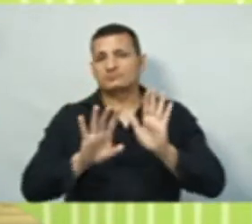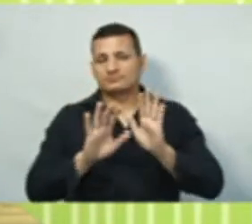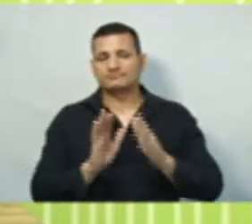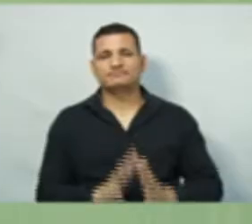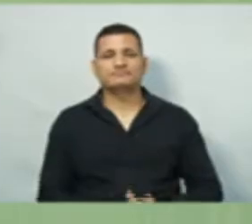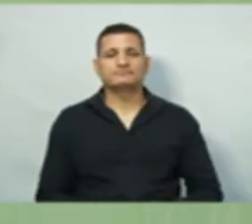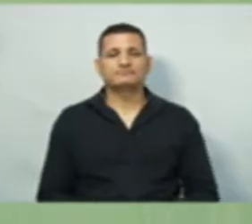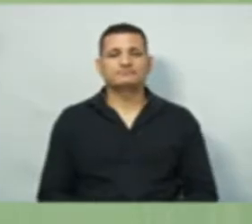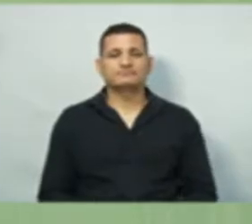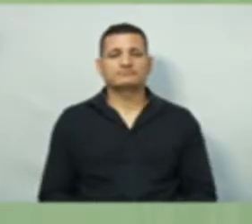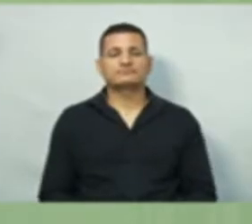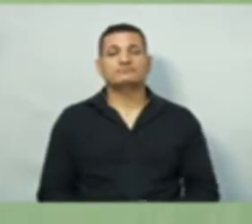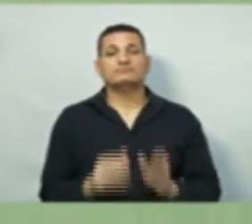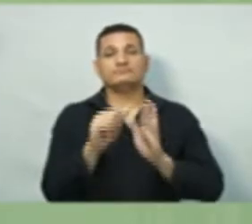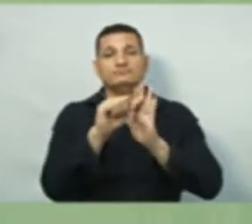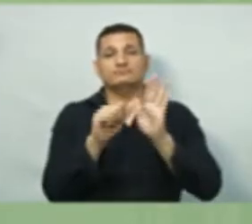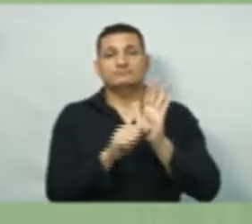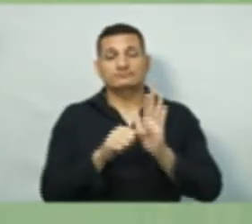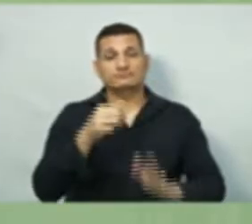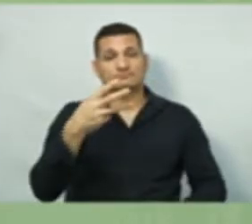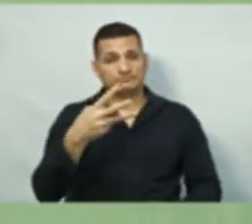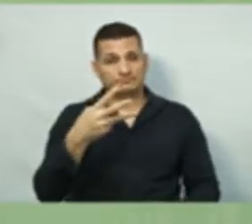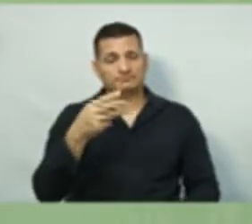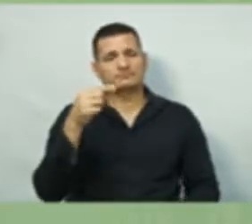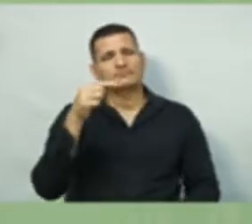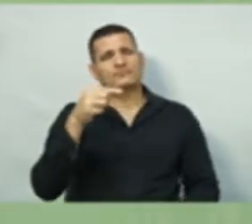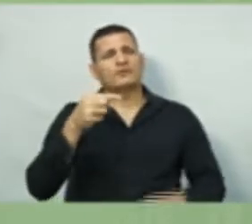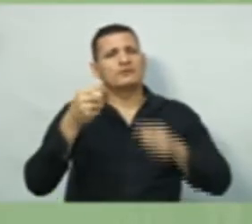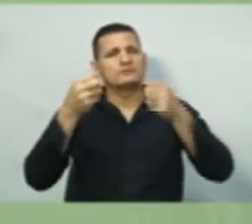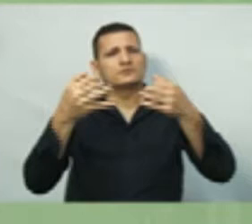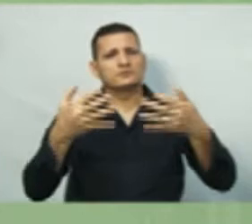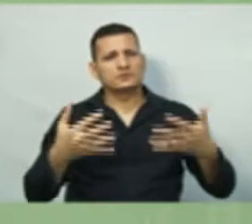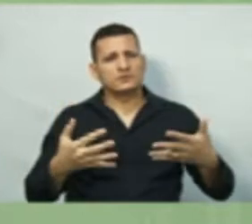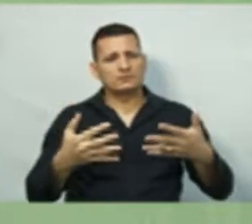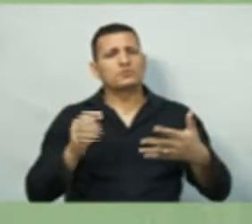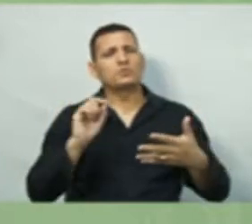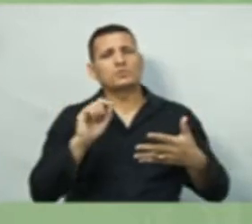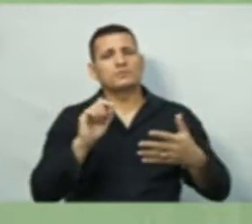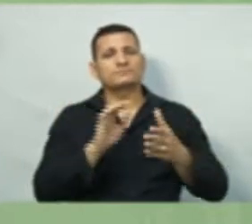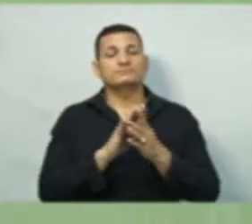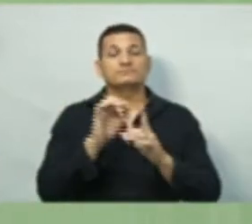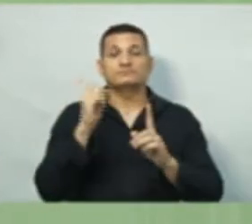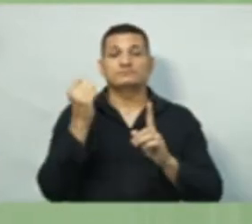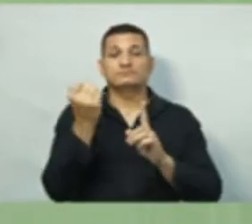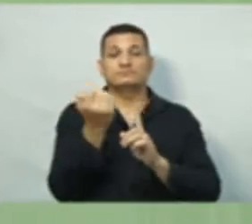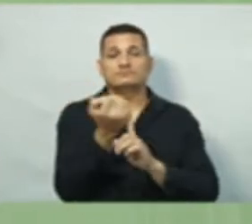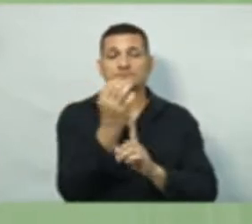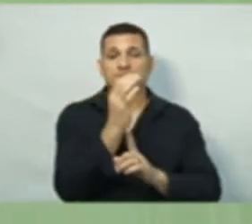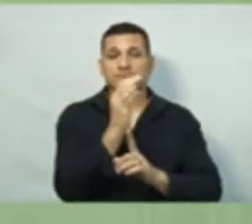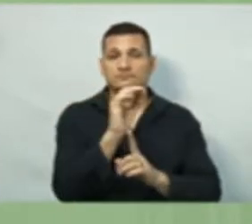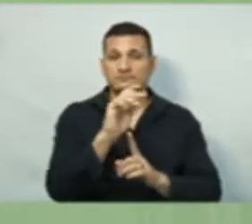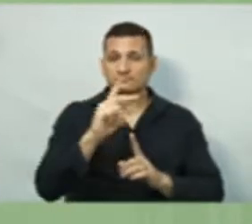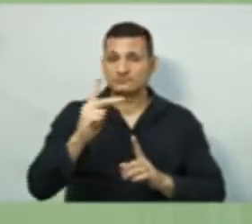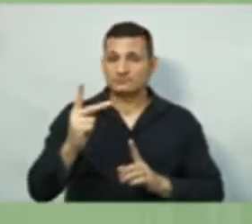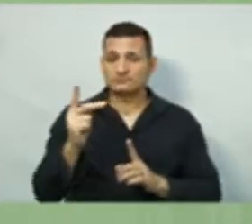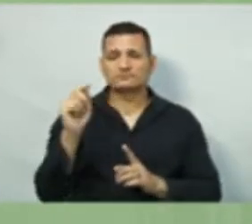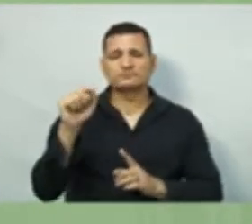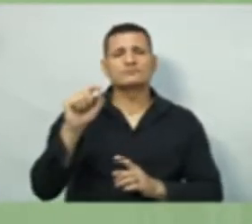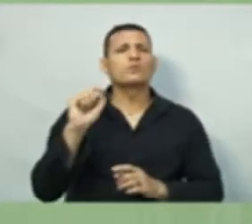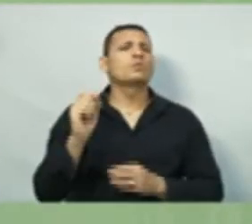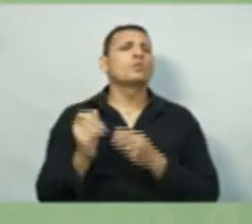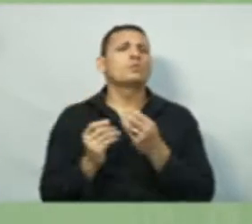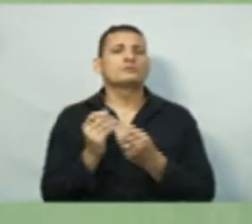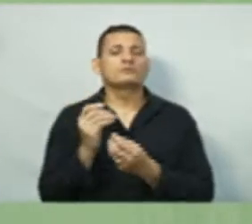avançar? O artigo 3º indica de forma precisa que a sociedade cooperativa nasce da vontade